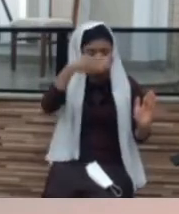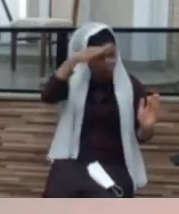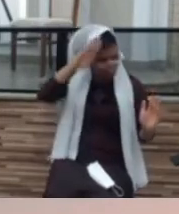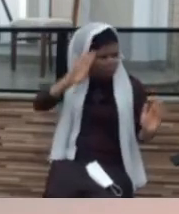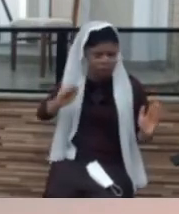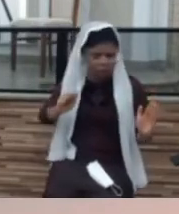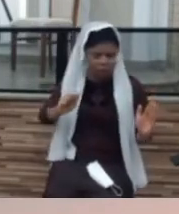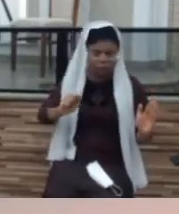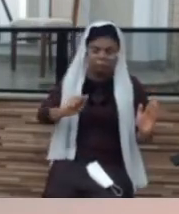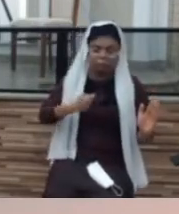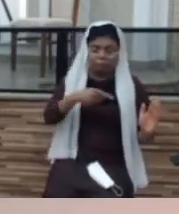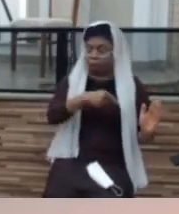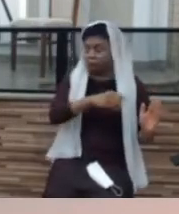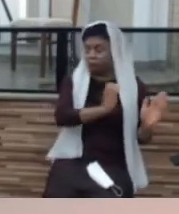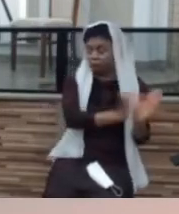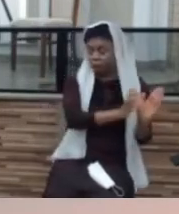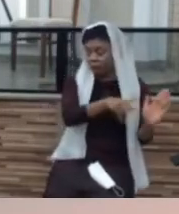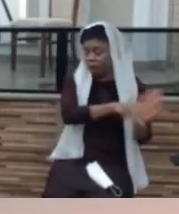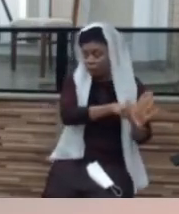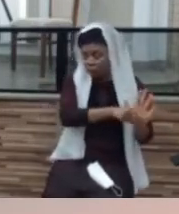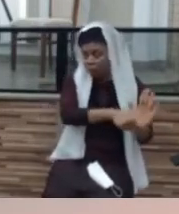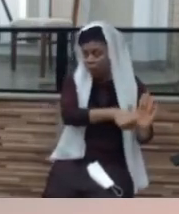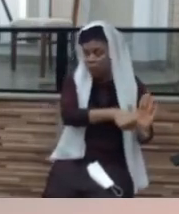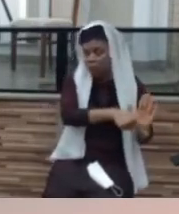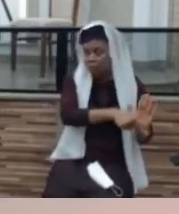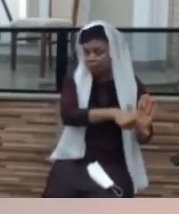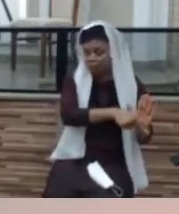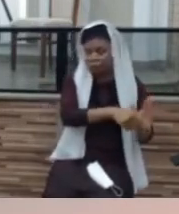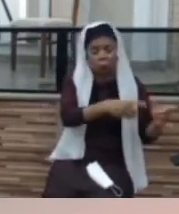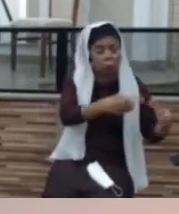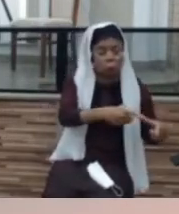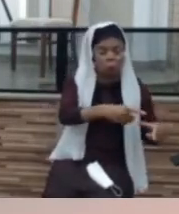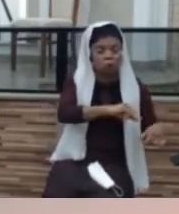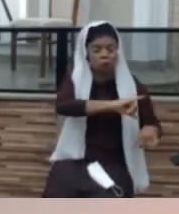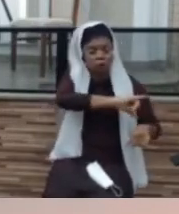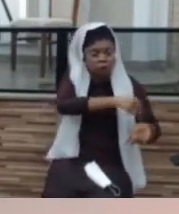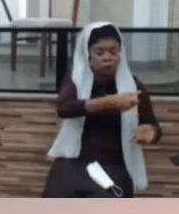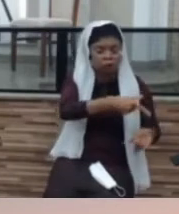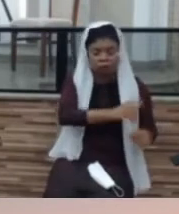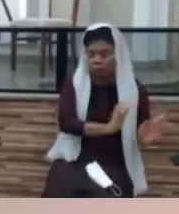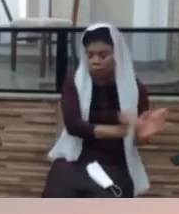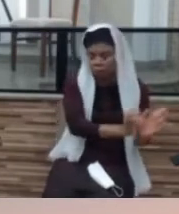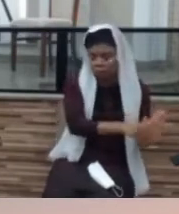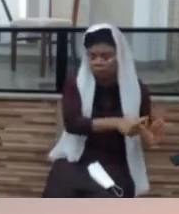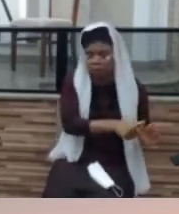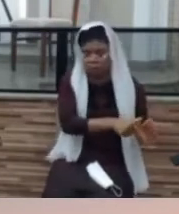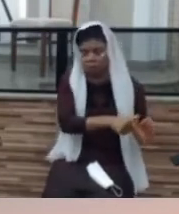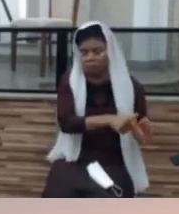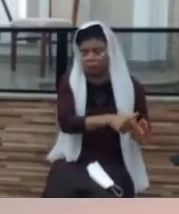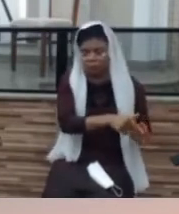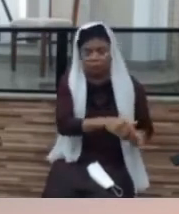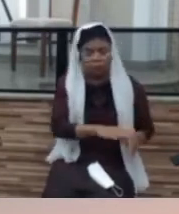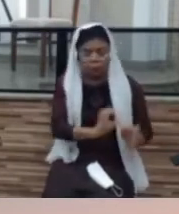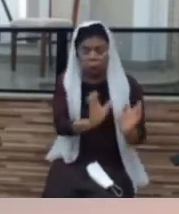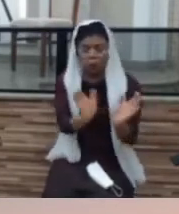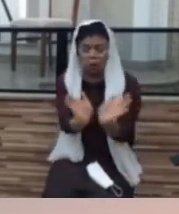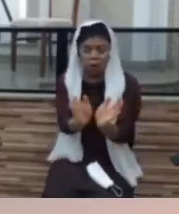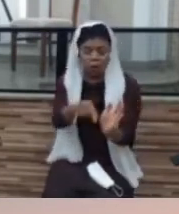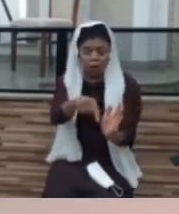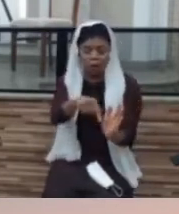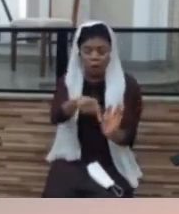Chegaram, irmãos, e as coisas já começaram a mudar em Jerusalém. Depois veio outro grupo com Esdras, o